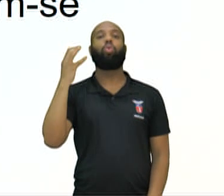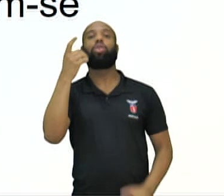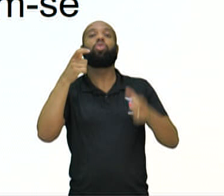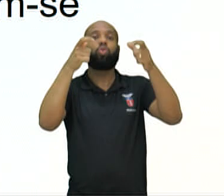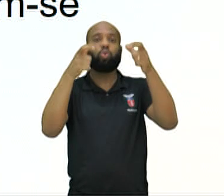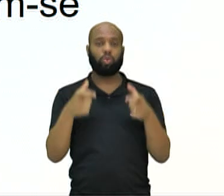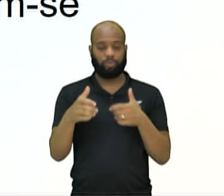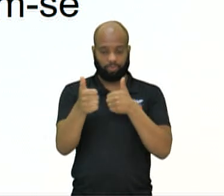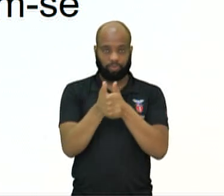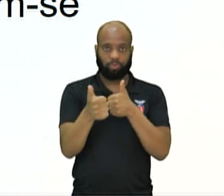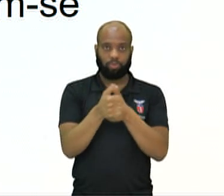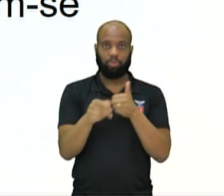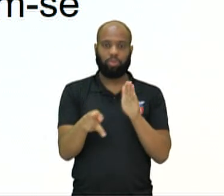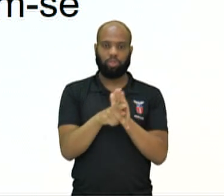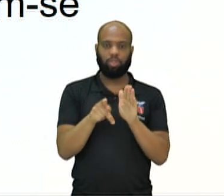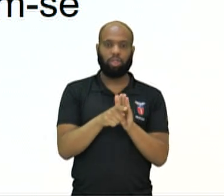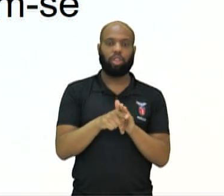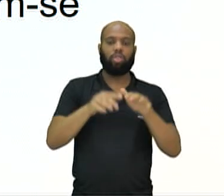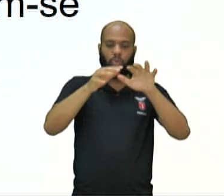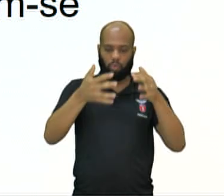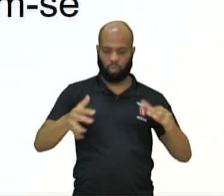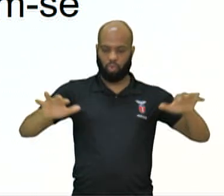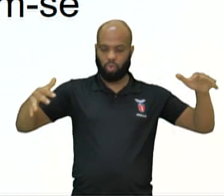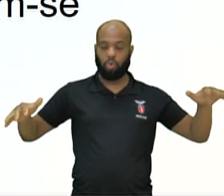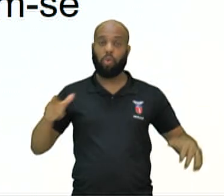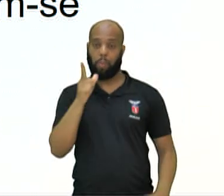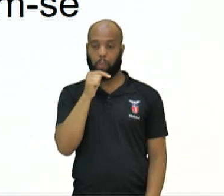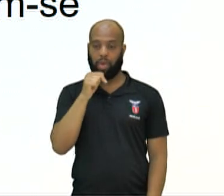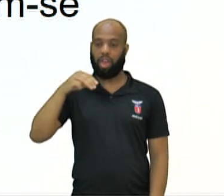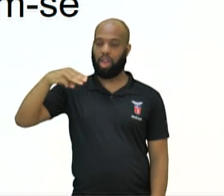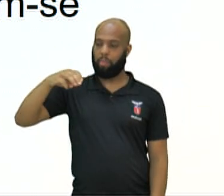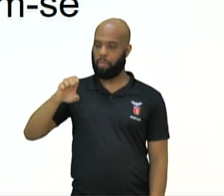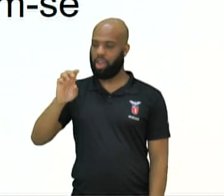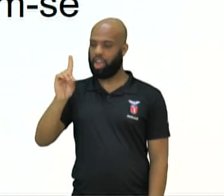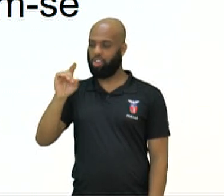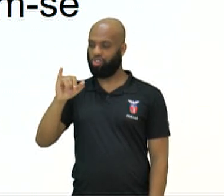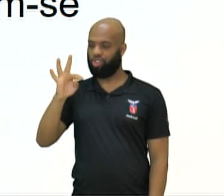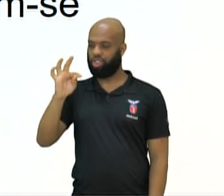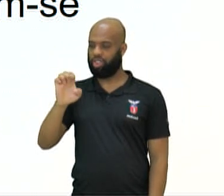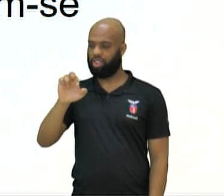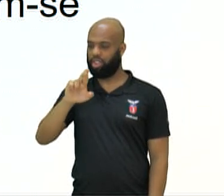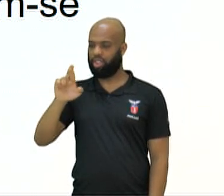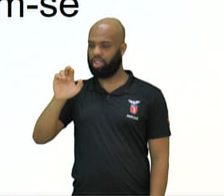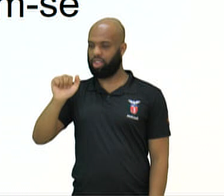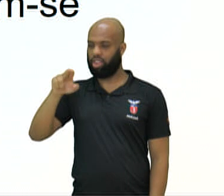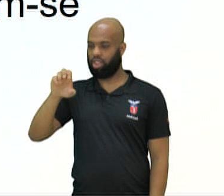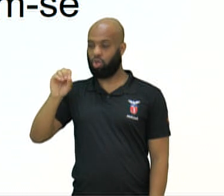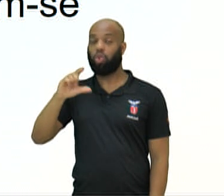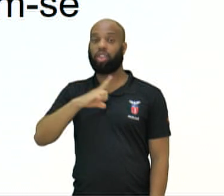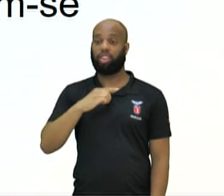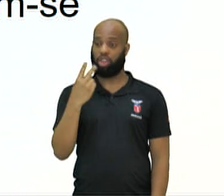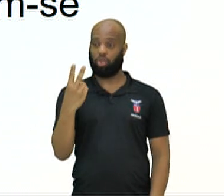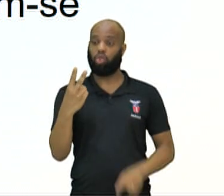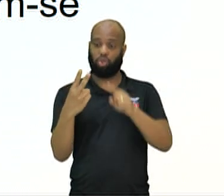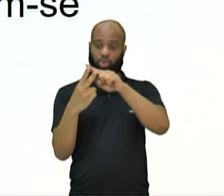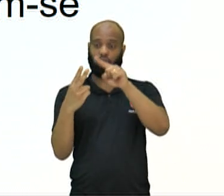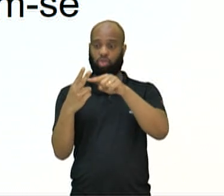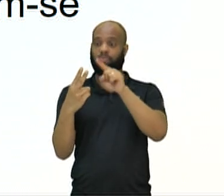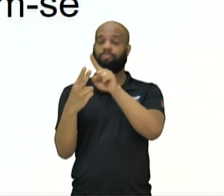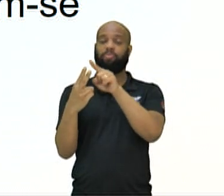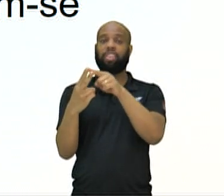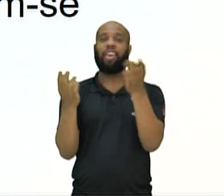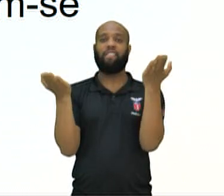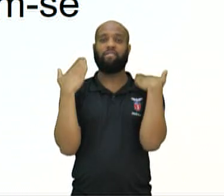regiões próximas ao mar Mediterrâneo e apresenta duas estações bem definidas, um verão quente e seco e um